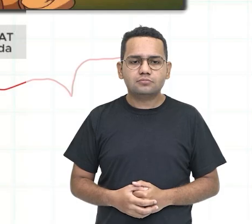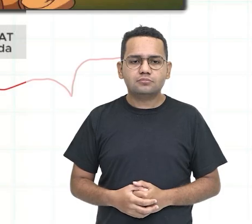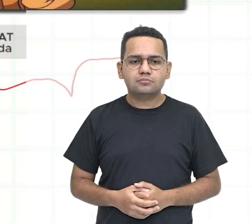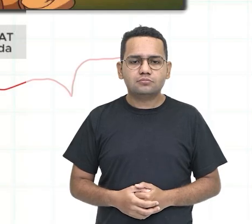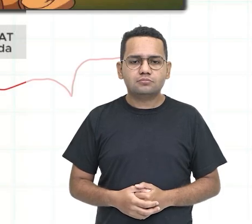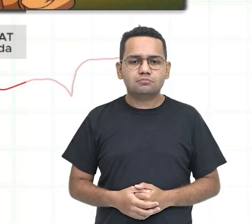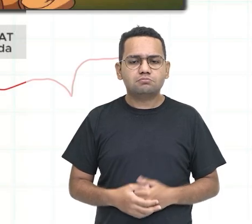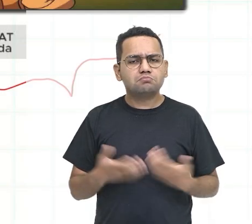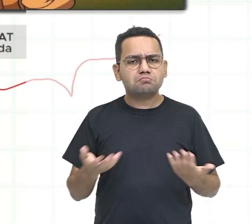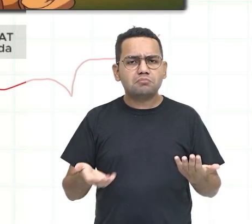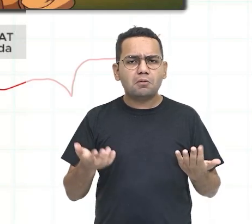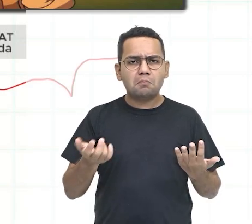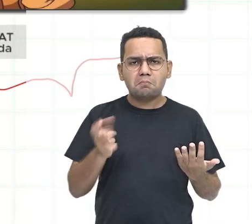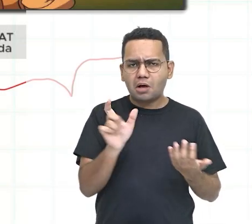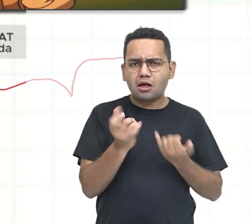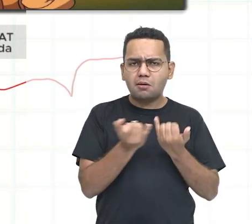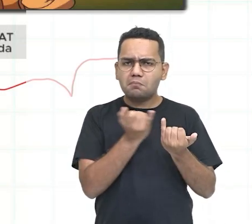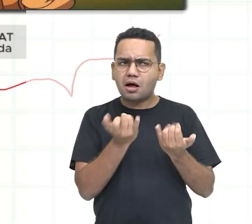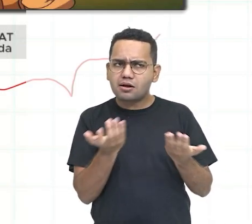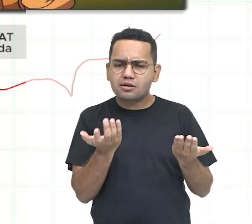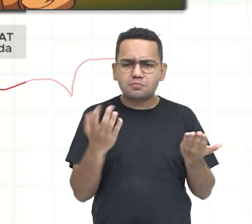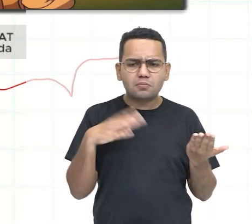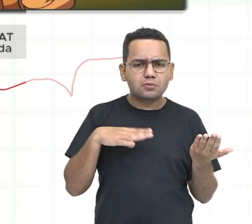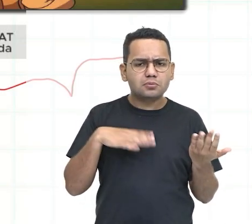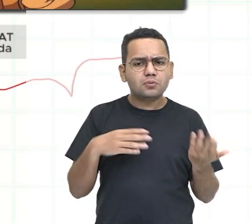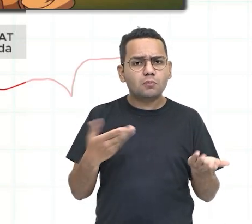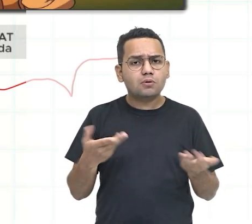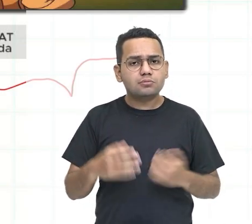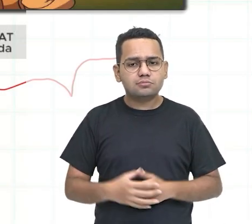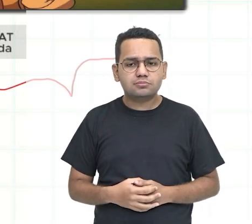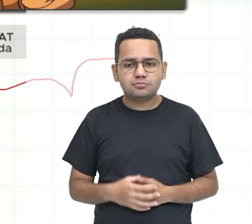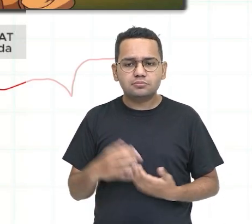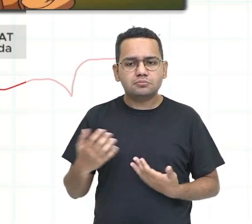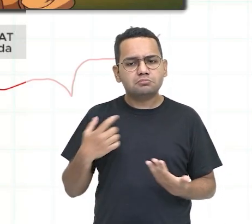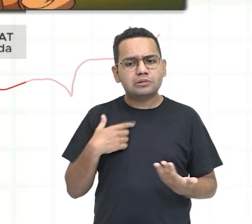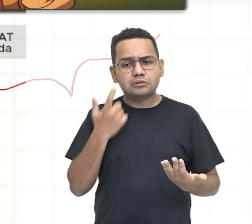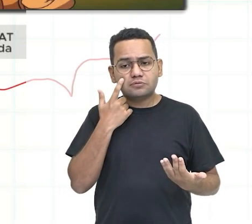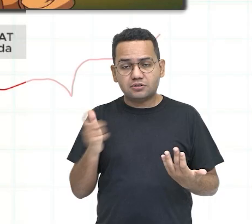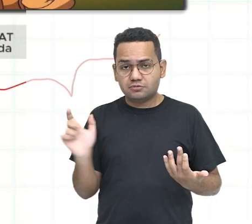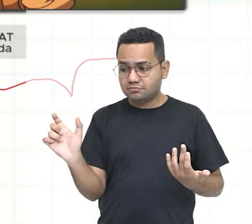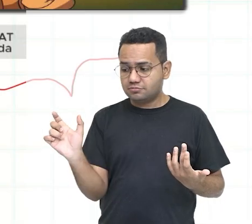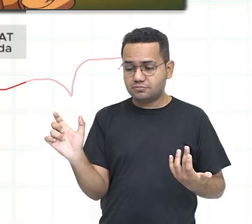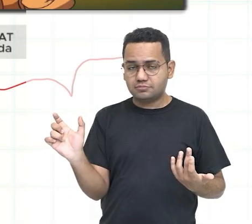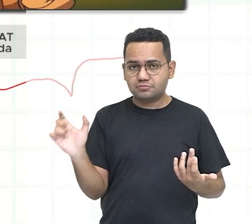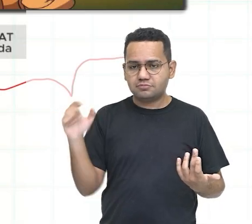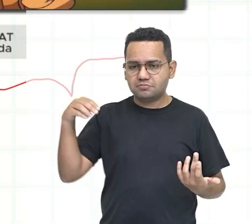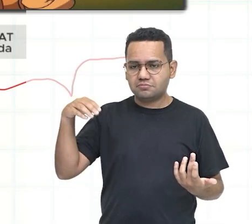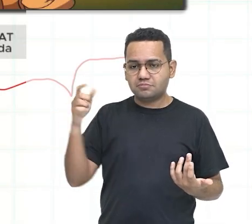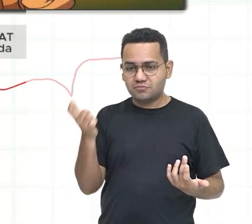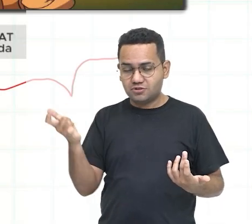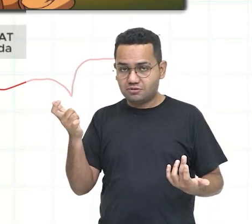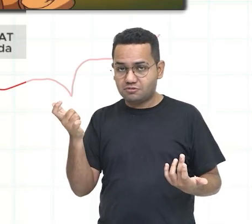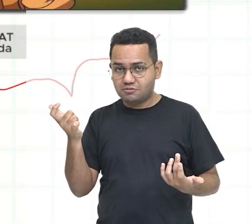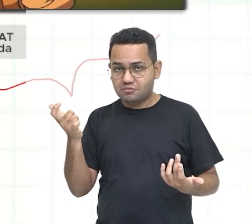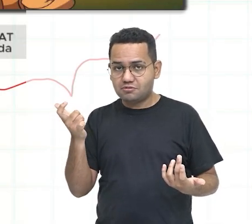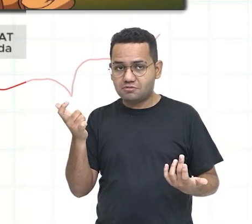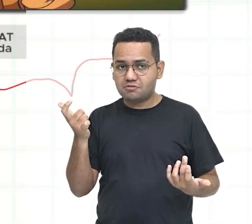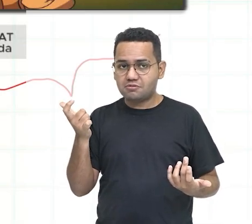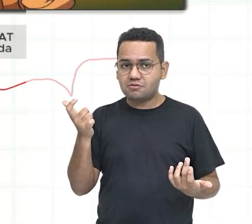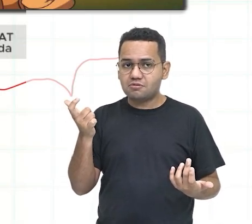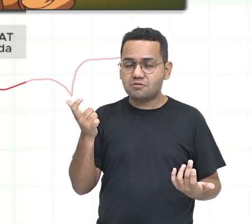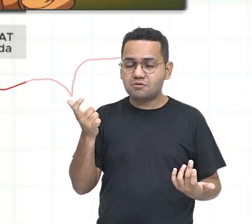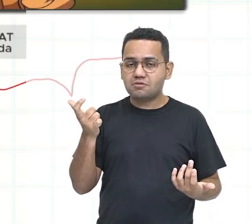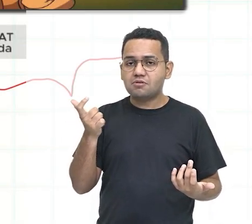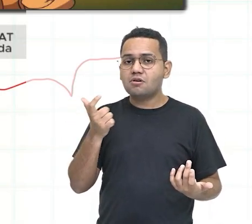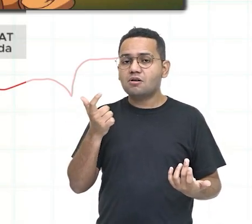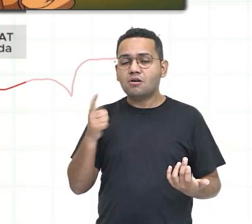Alguma que parece com português? Vou colocar aqui, ó, uma que tem parecido, ó, missionary.